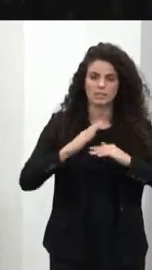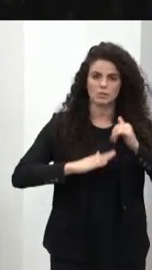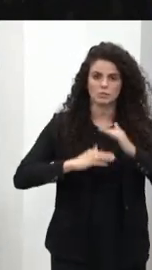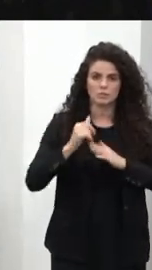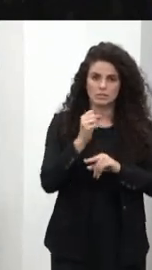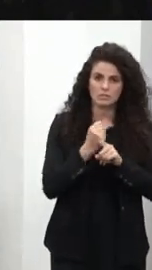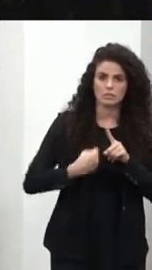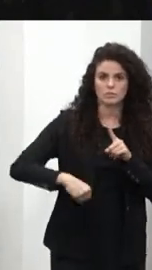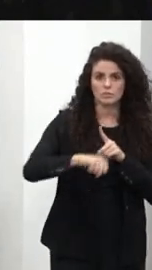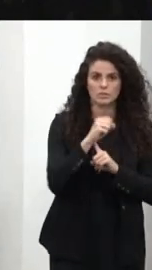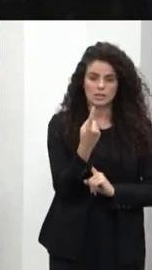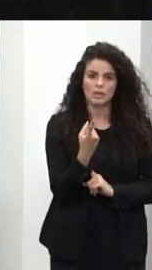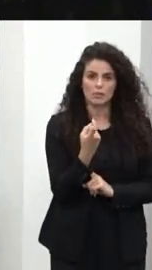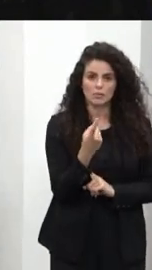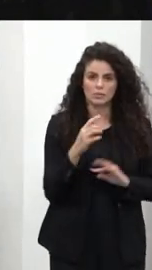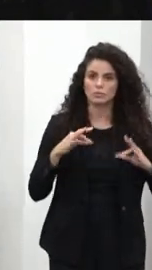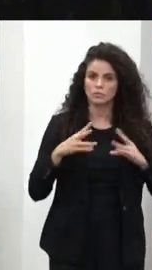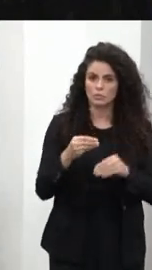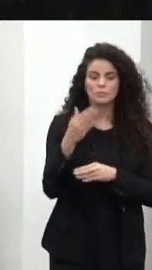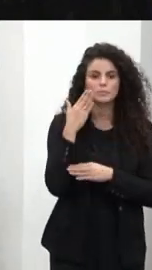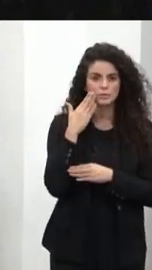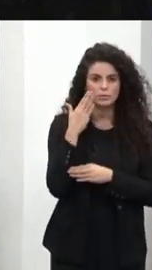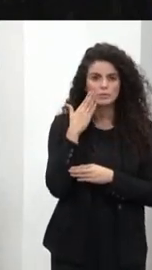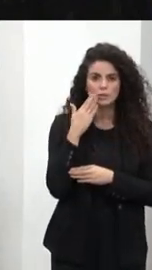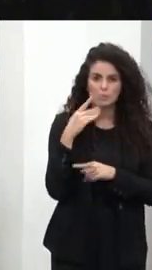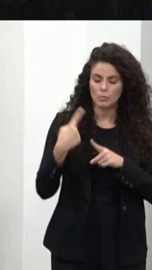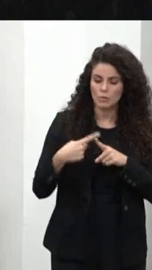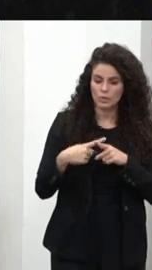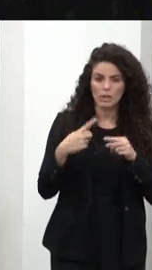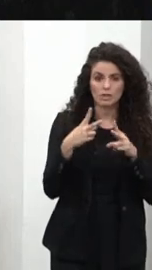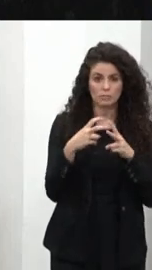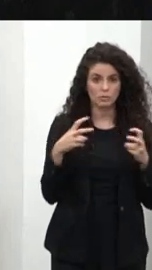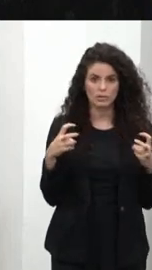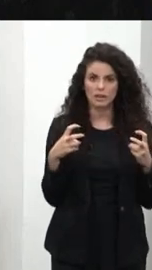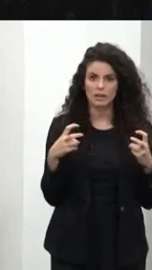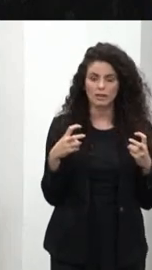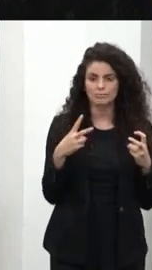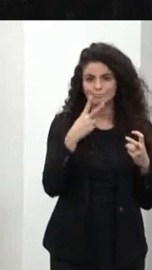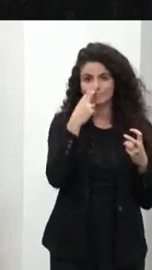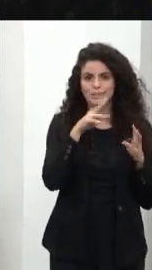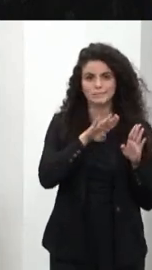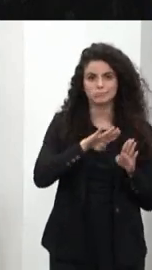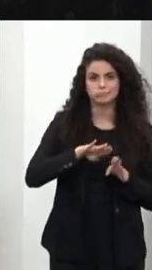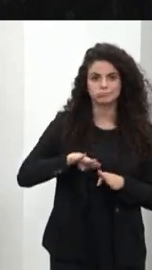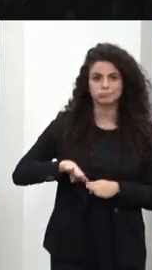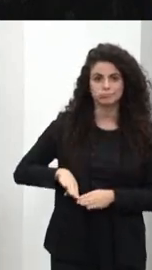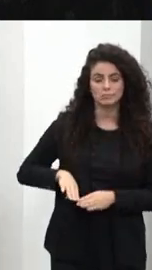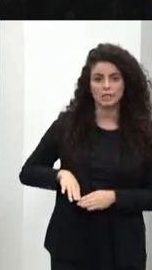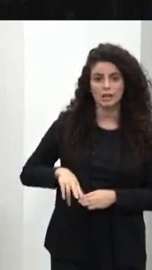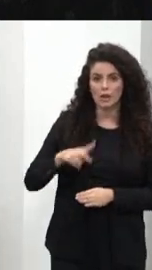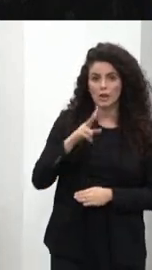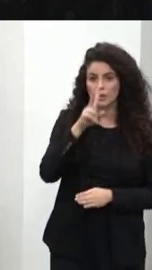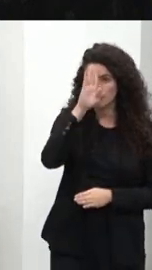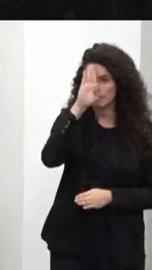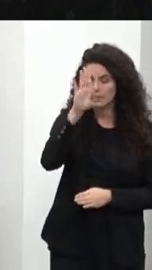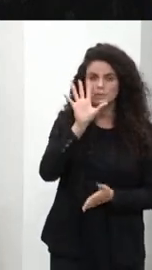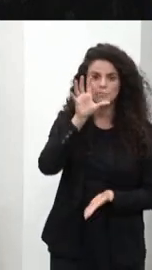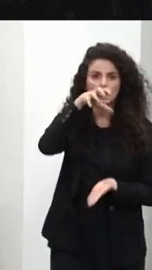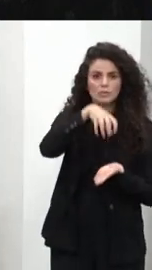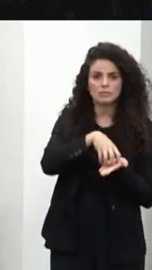é bem singular como todo mundo sabe e Florianópolis não acompanhou essa tendência continuou centralizada